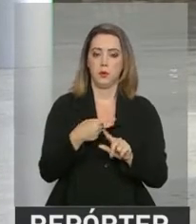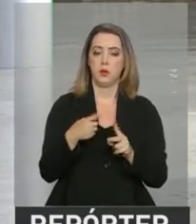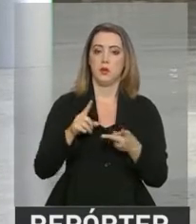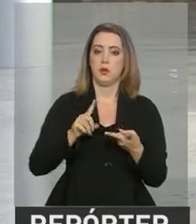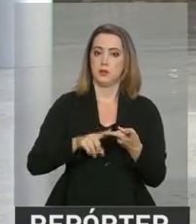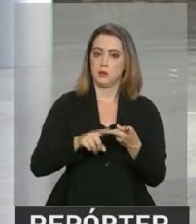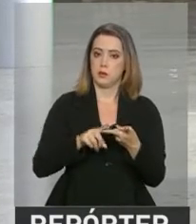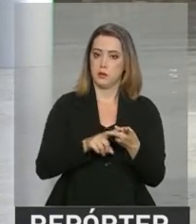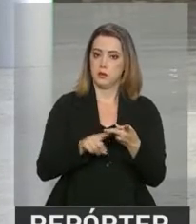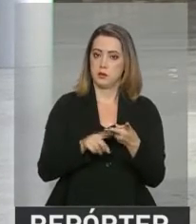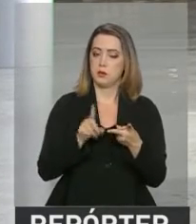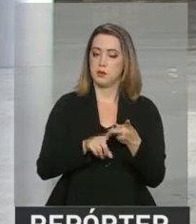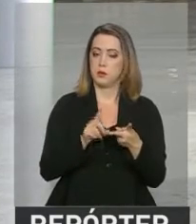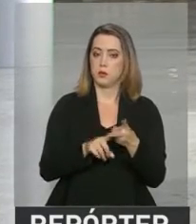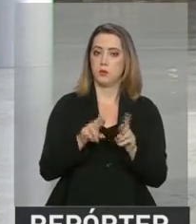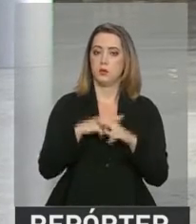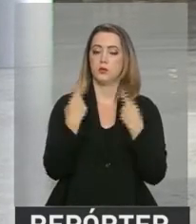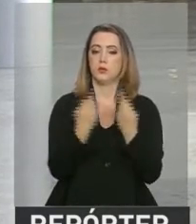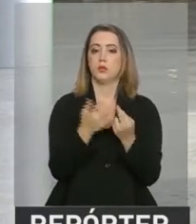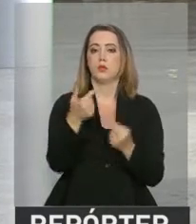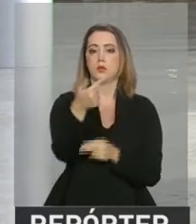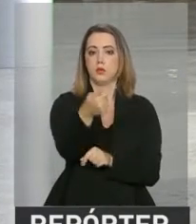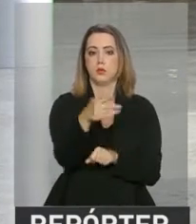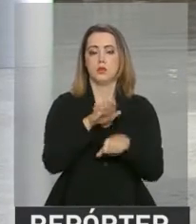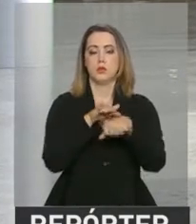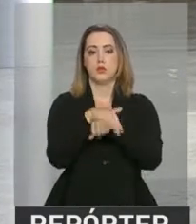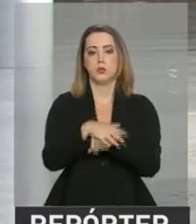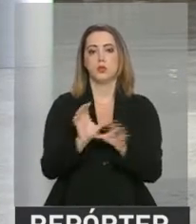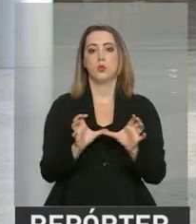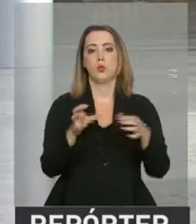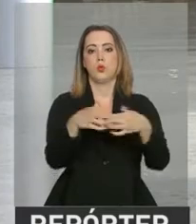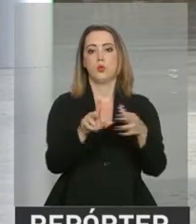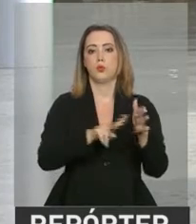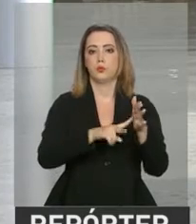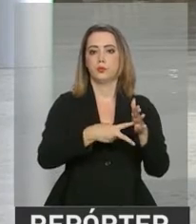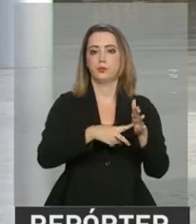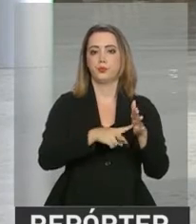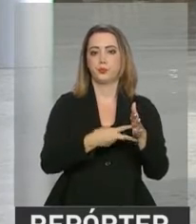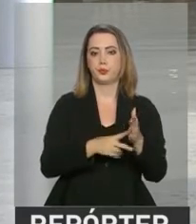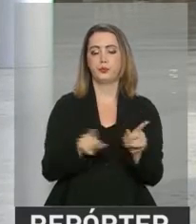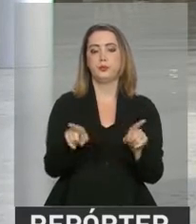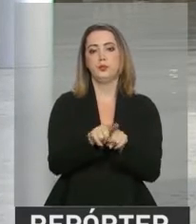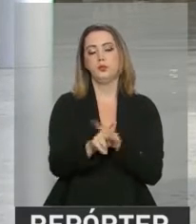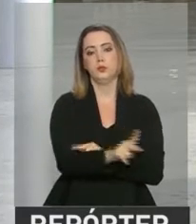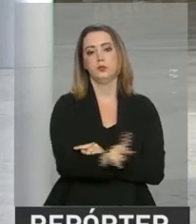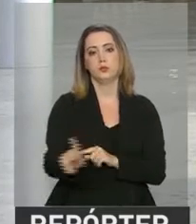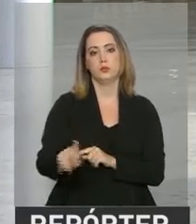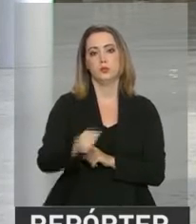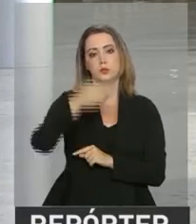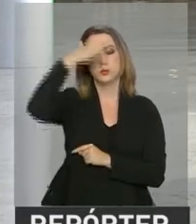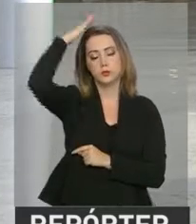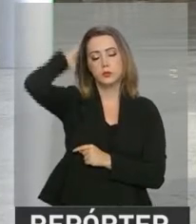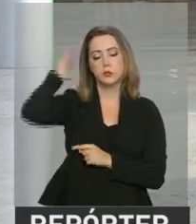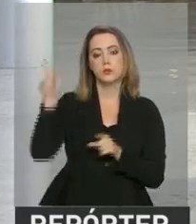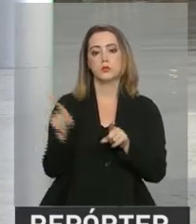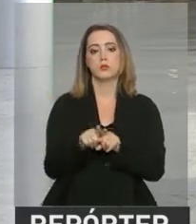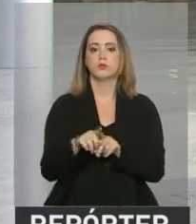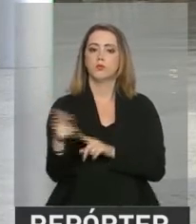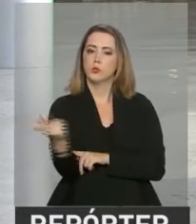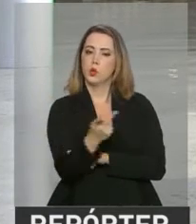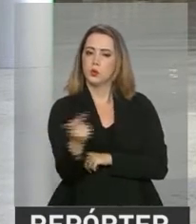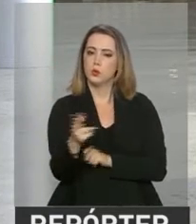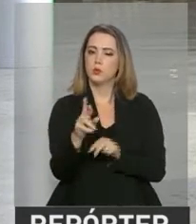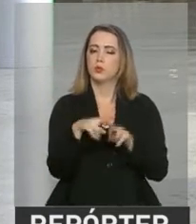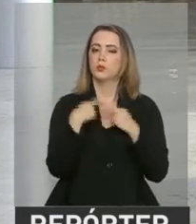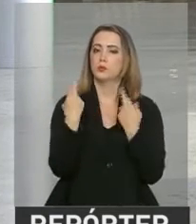7 horas da noite e esta é com as centrais sindicais além do presidente michel temer que vai coordenar a las ambas as